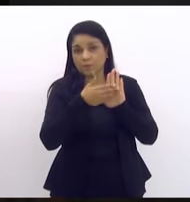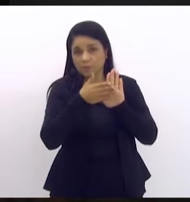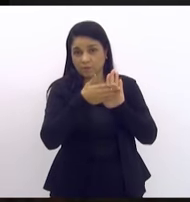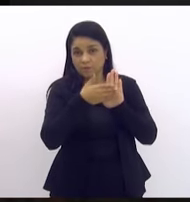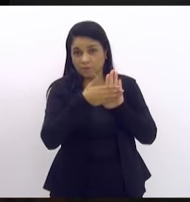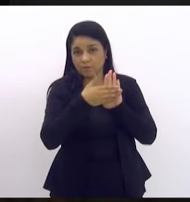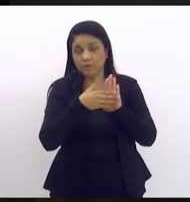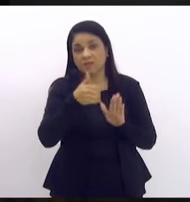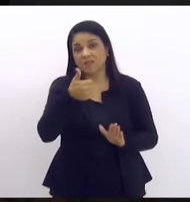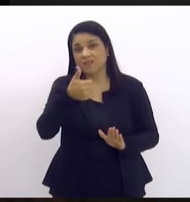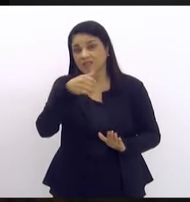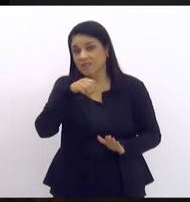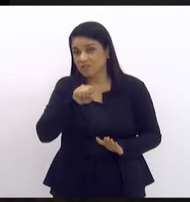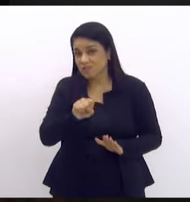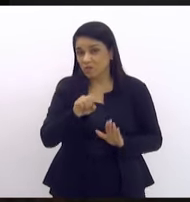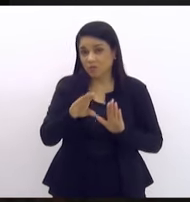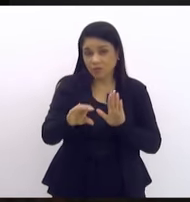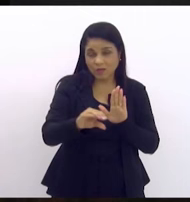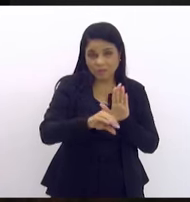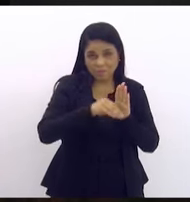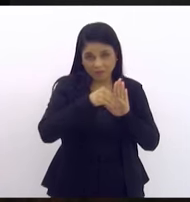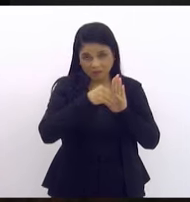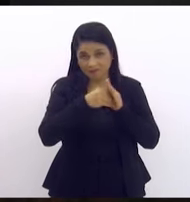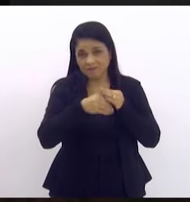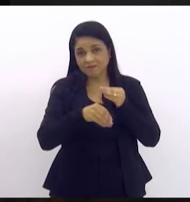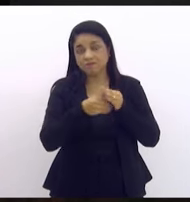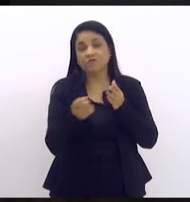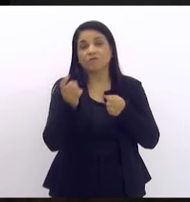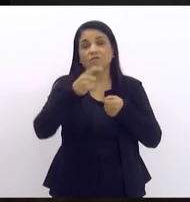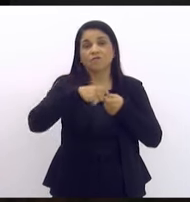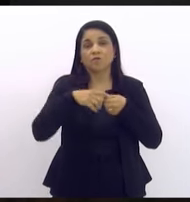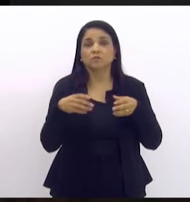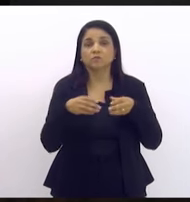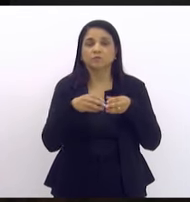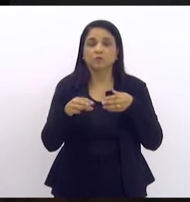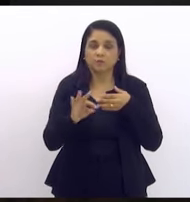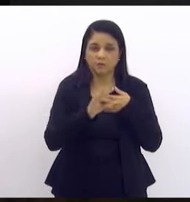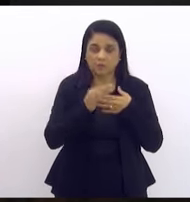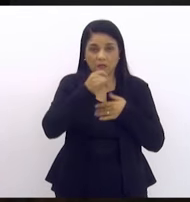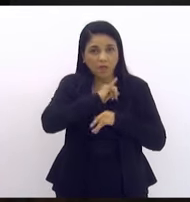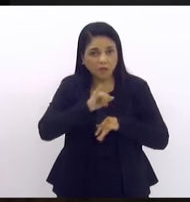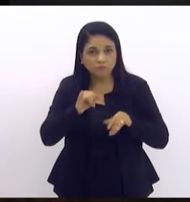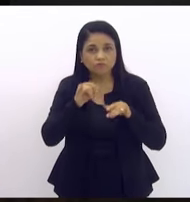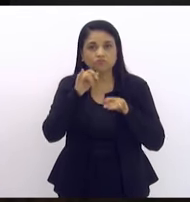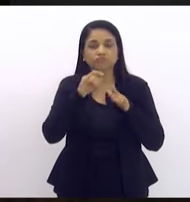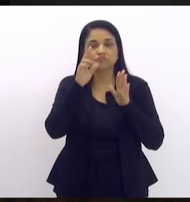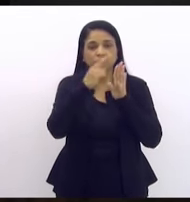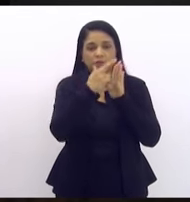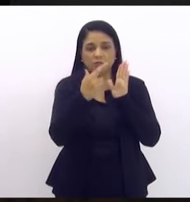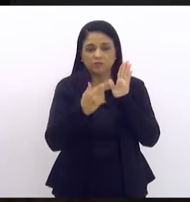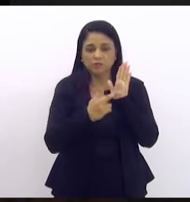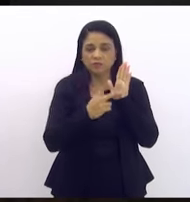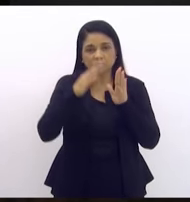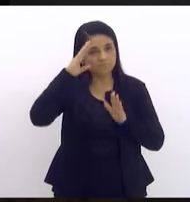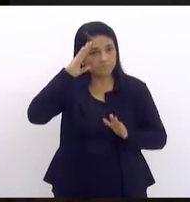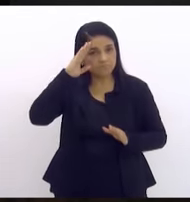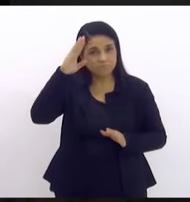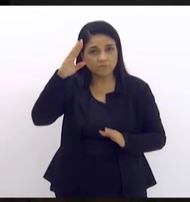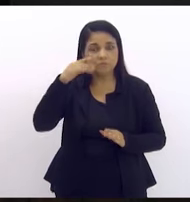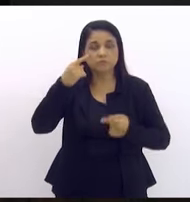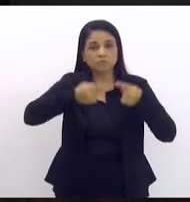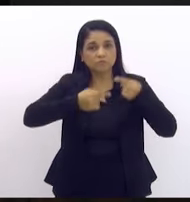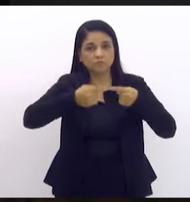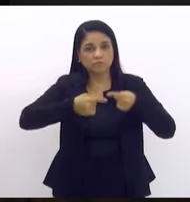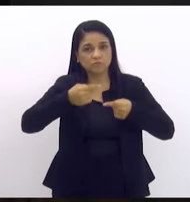recebeu 18 emendas, retorna às comissões técnicas. Anuncio, em regime de prioridade, em discussão